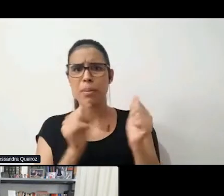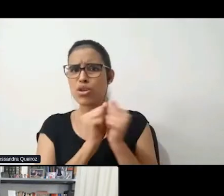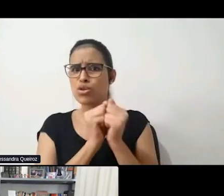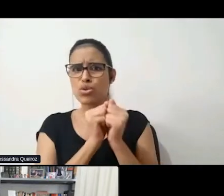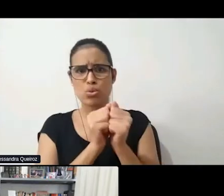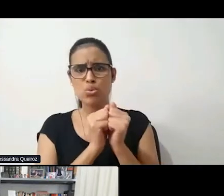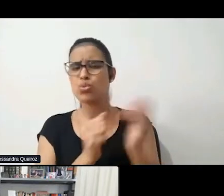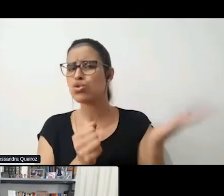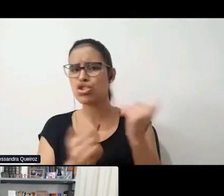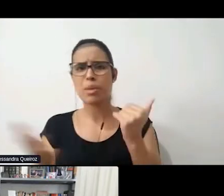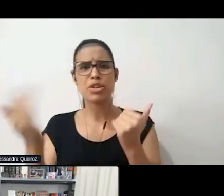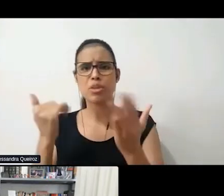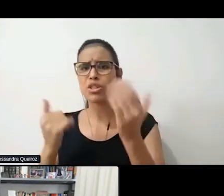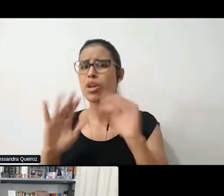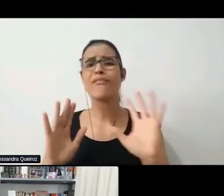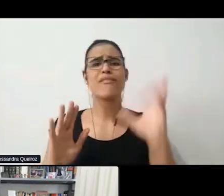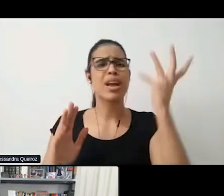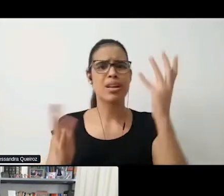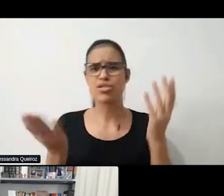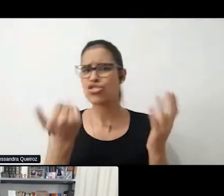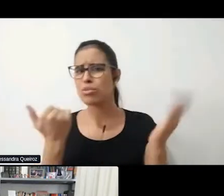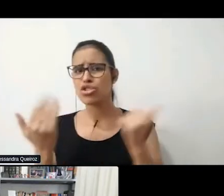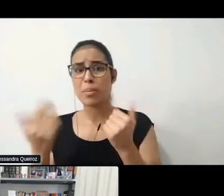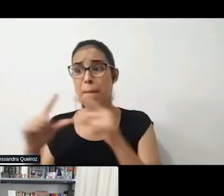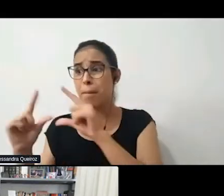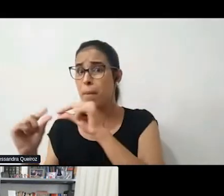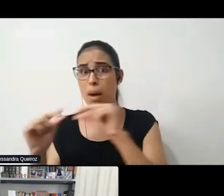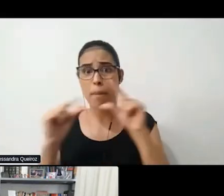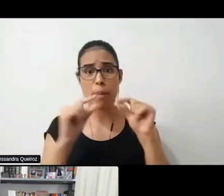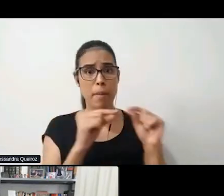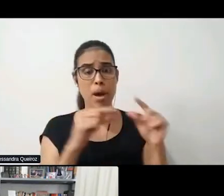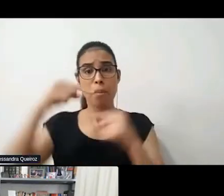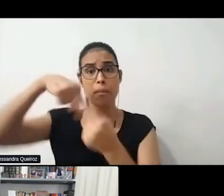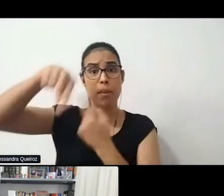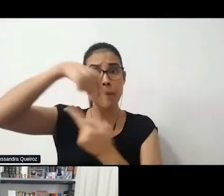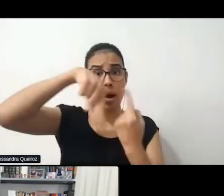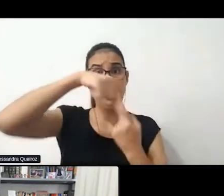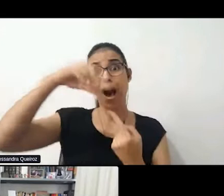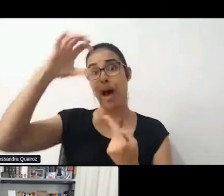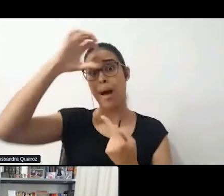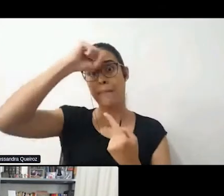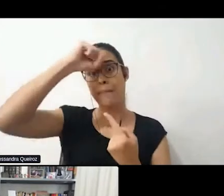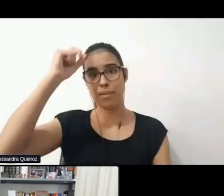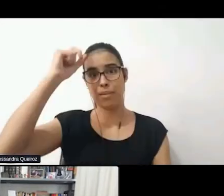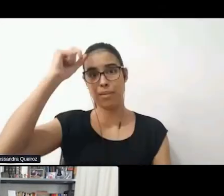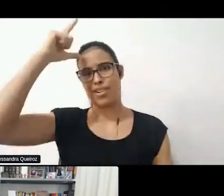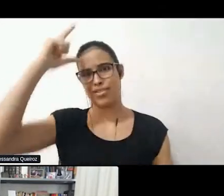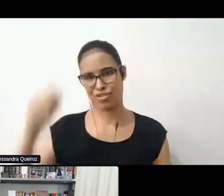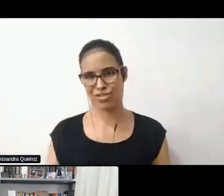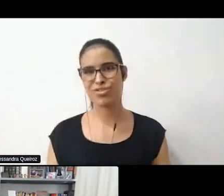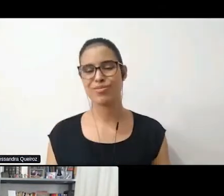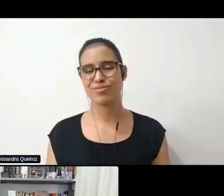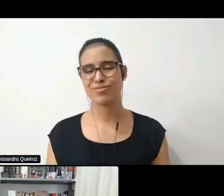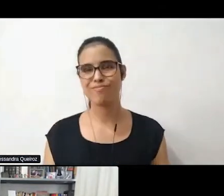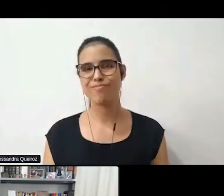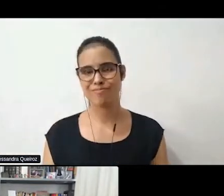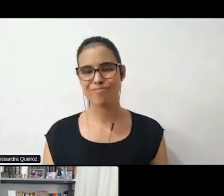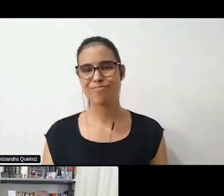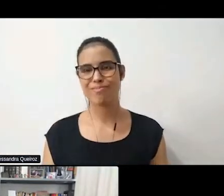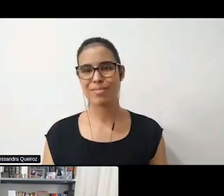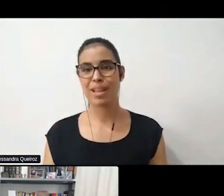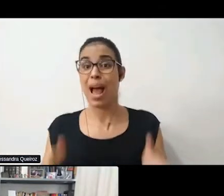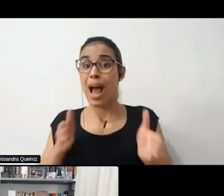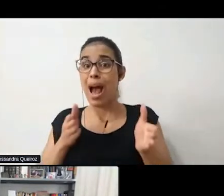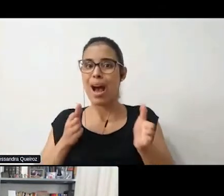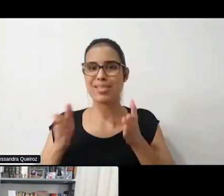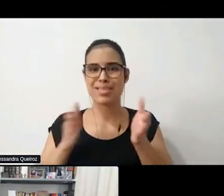chama, apresenta. Sabe que é na convivência que a gente aprende, porque, querendo ou não, apesar da experiência, acessibilidade é visto ainda